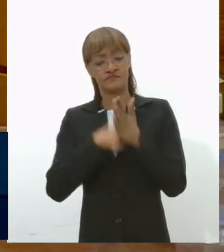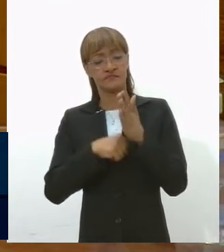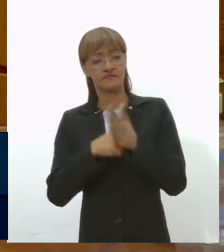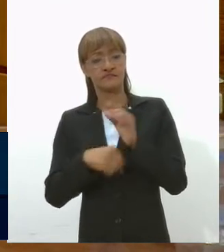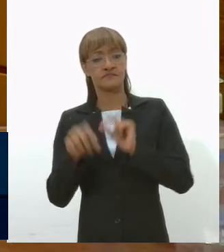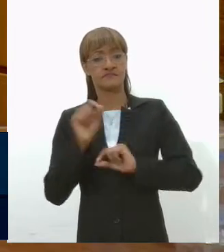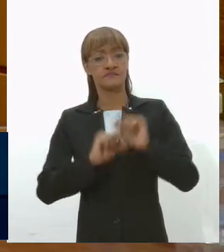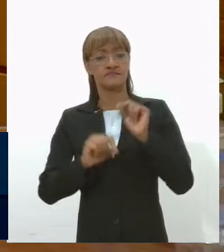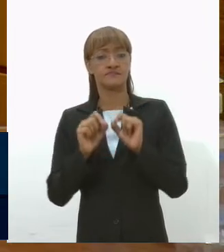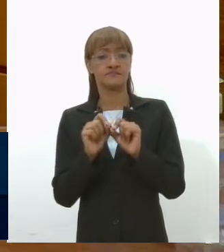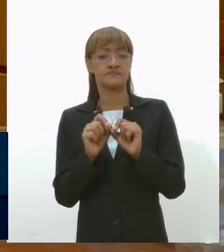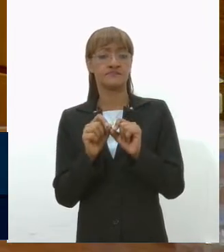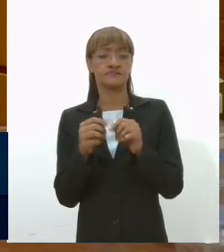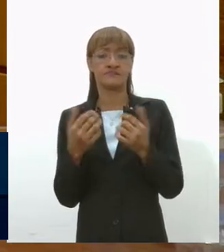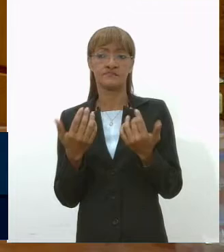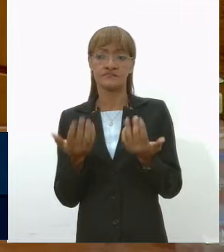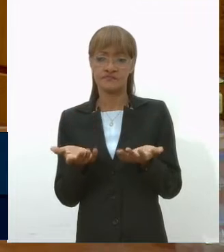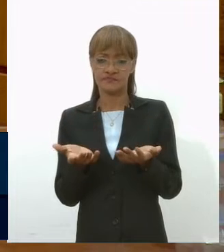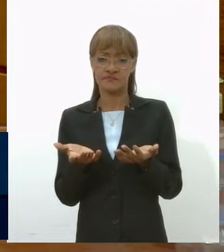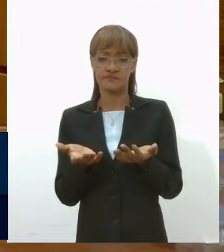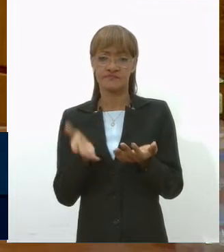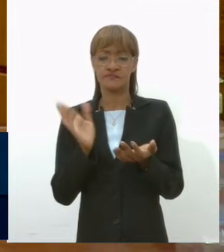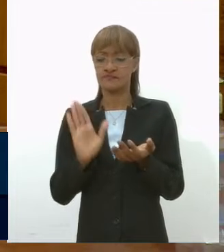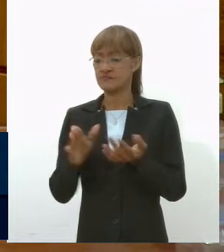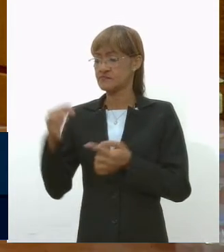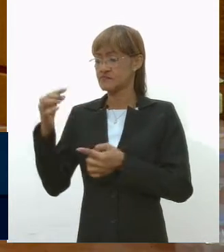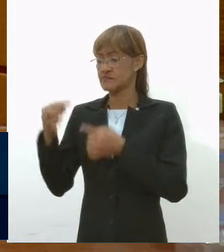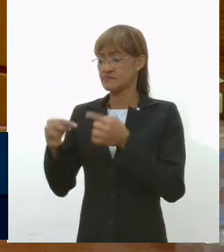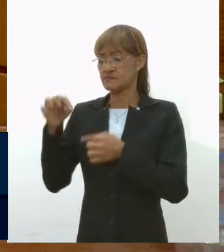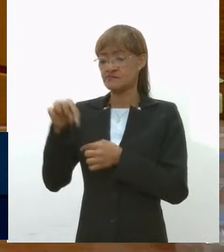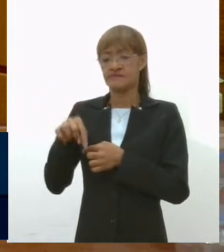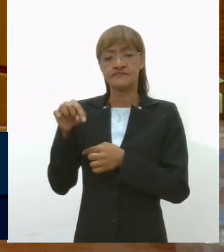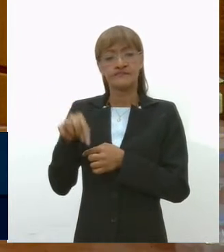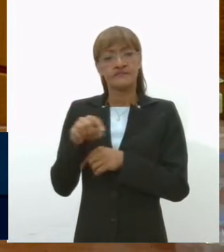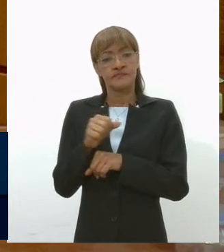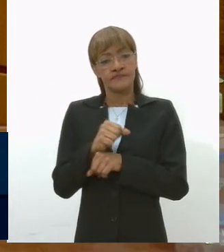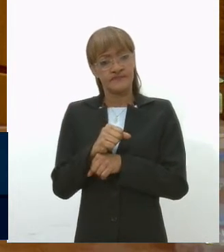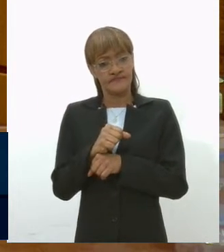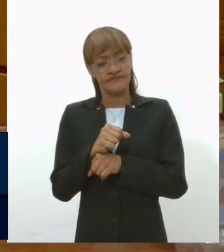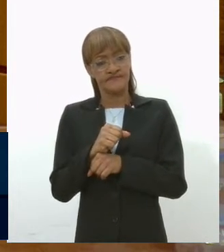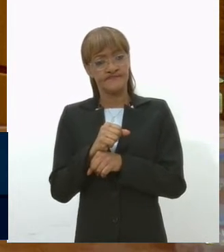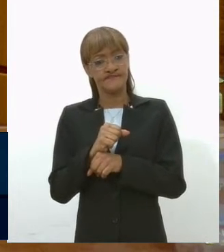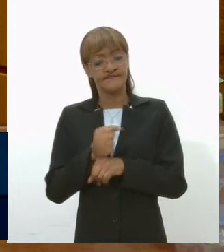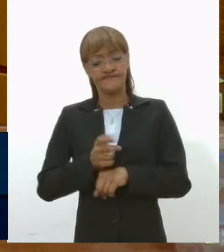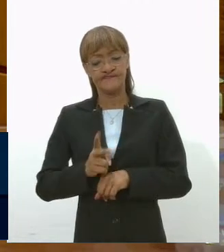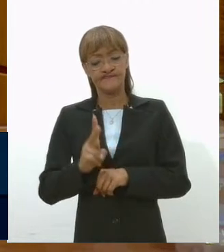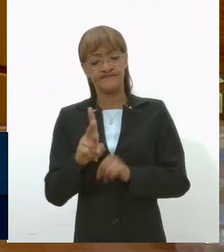de algo que já discuti aqui nesta tribuna, que é a unificação das carreiras